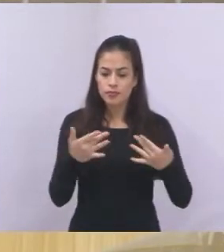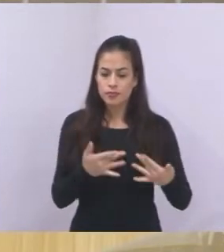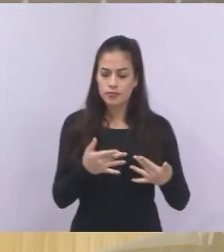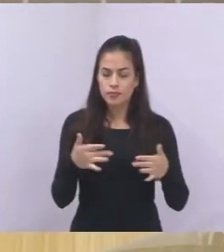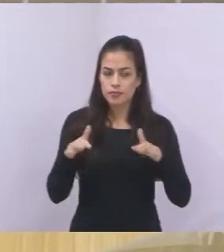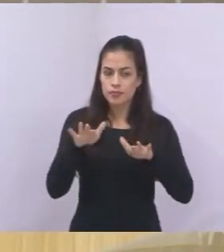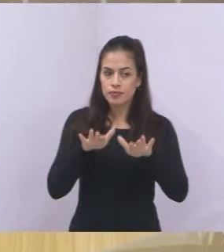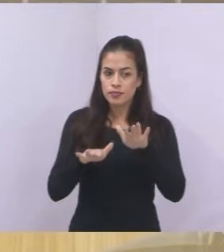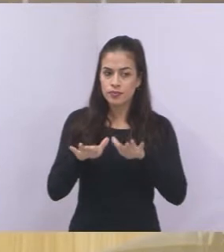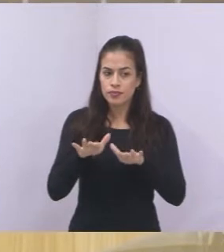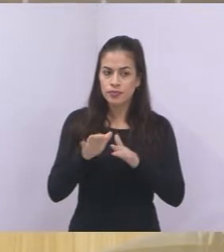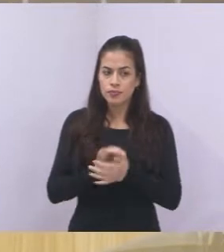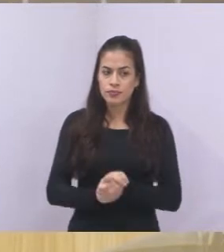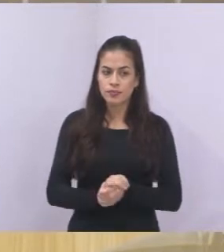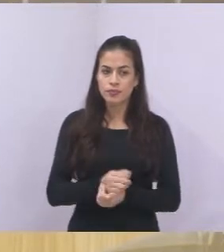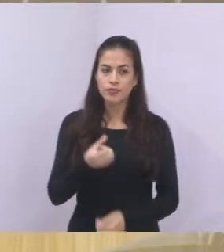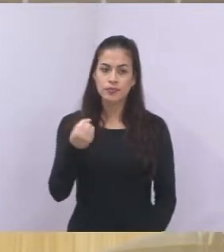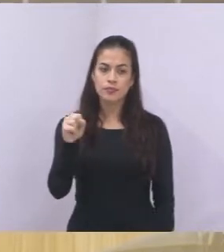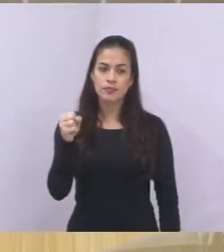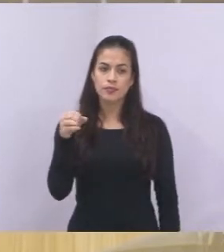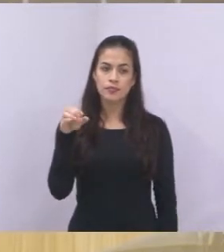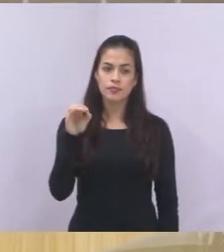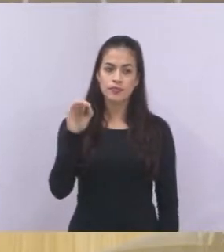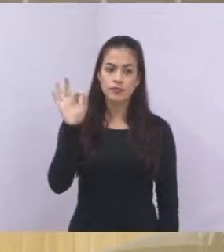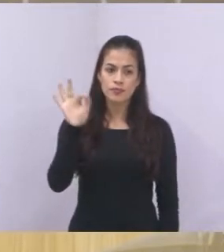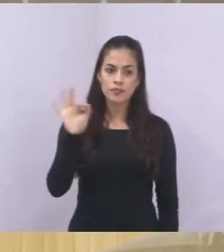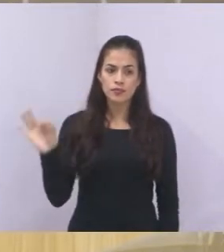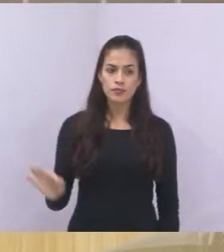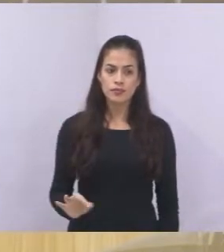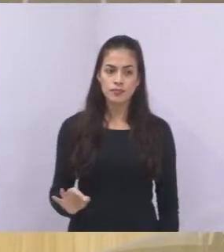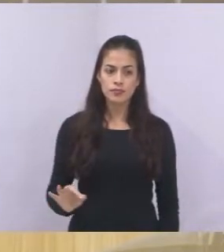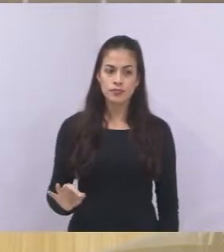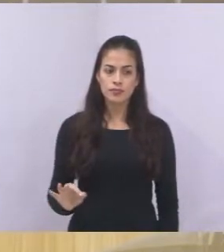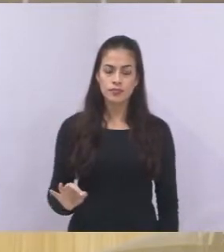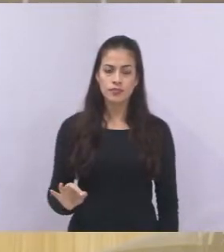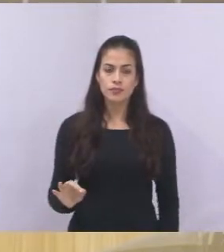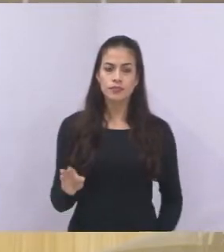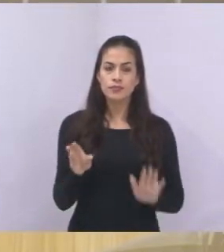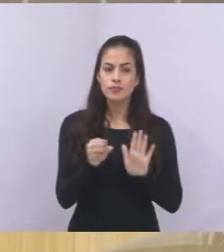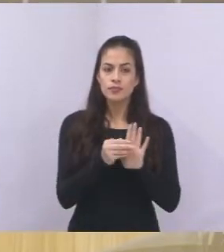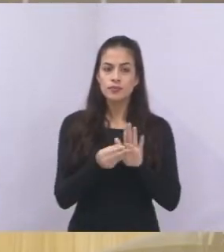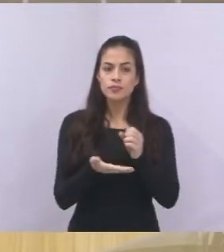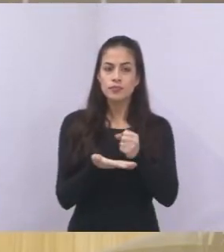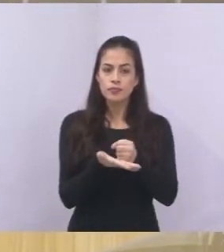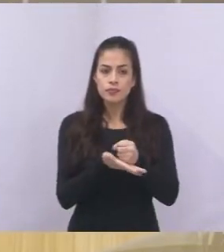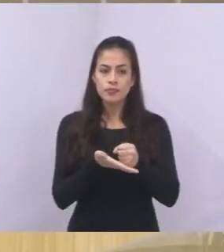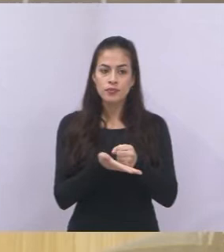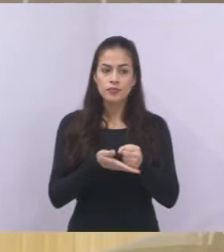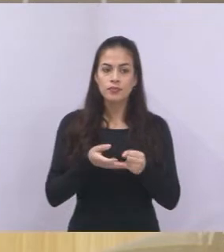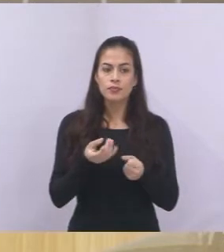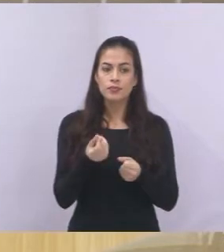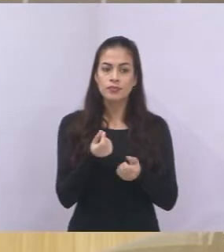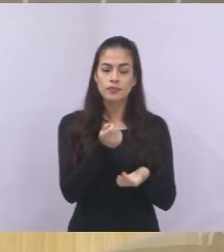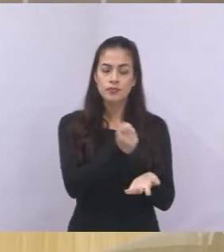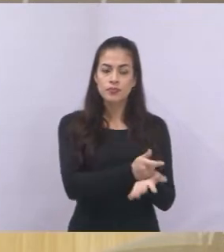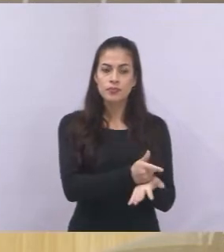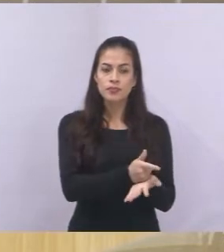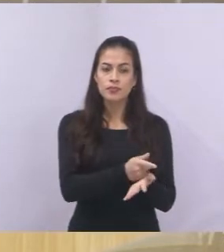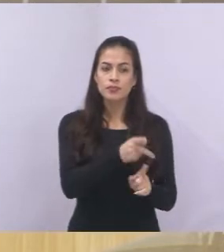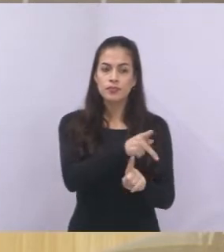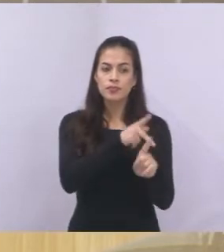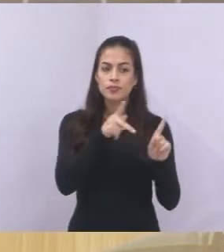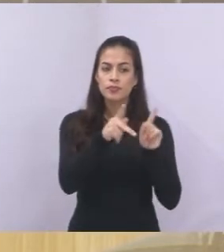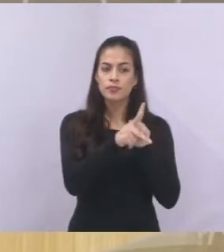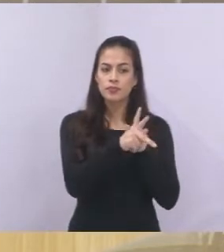das 80% maiores remunerações adotadas com base para as contribuições ao regime de previdência a